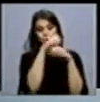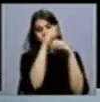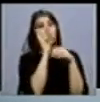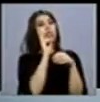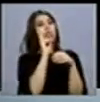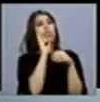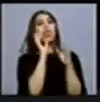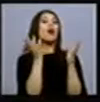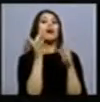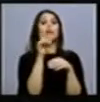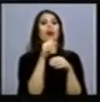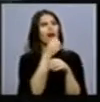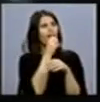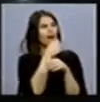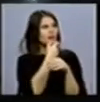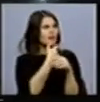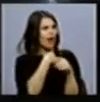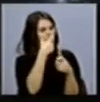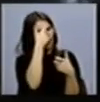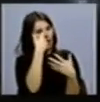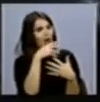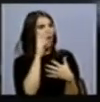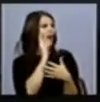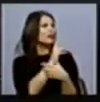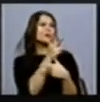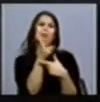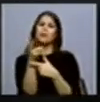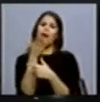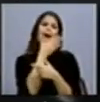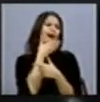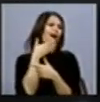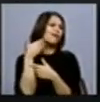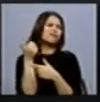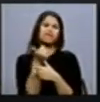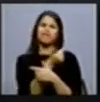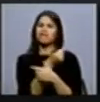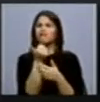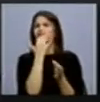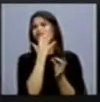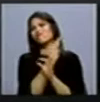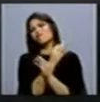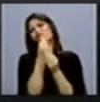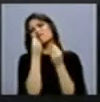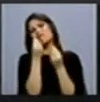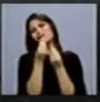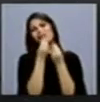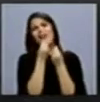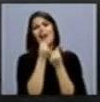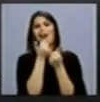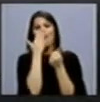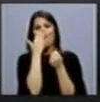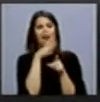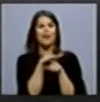Sul, surpreendeu-nos com uma imagem absolutamente extraordinária. Obviamente, de uma maternidade